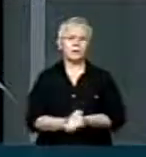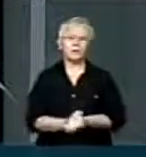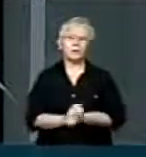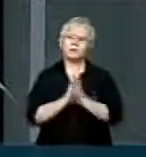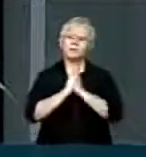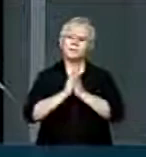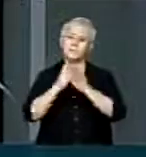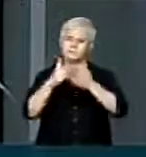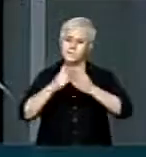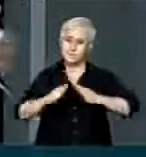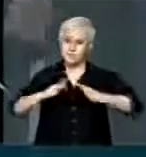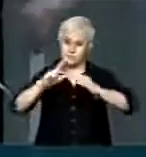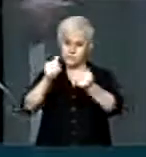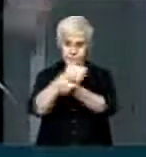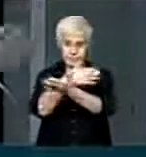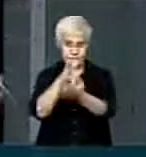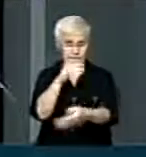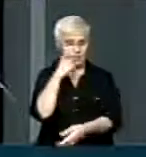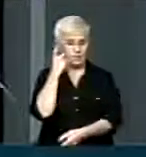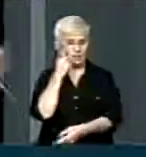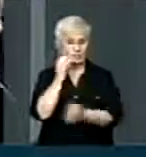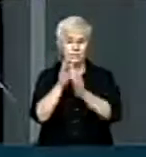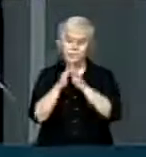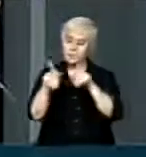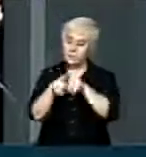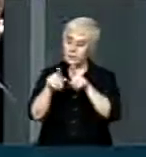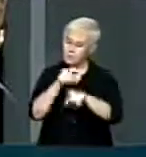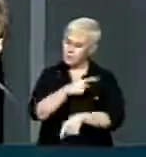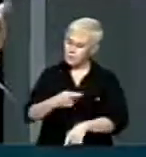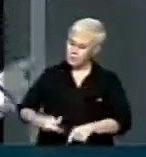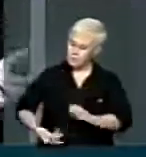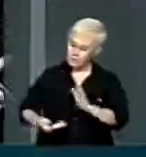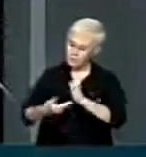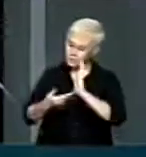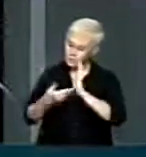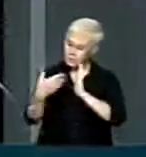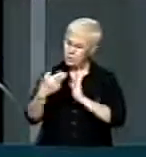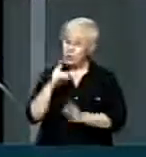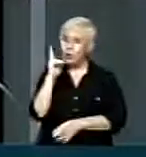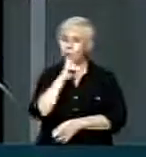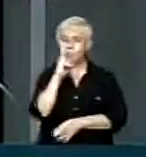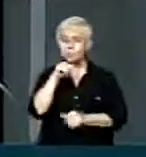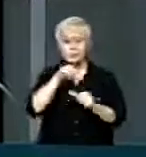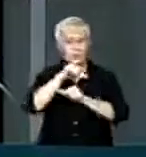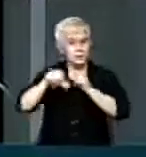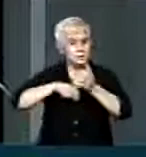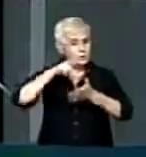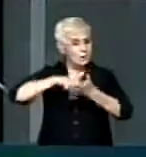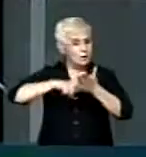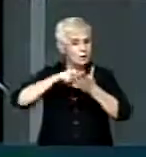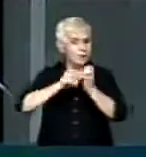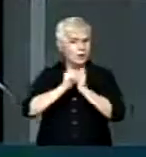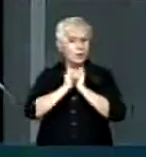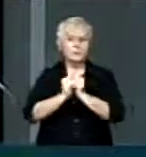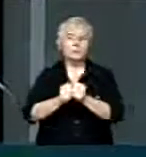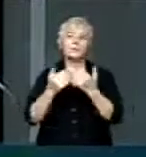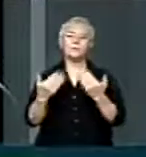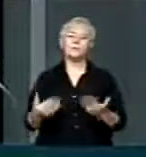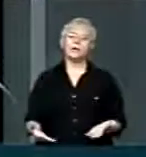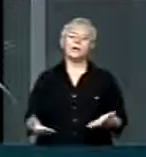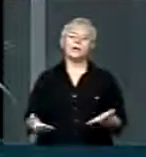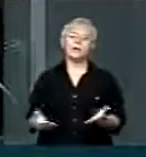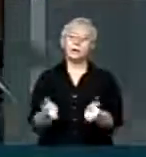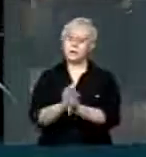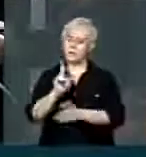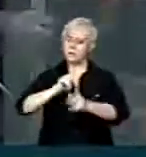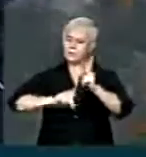pares, para que haja, ao senhor presidente dessa casa, que haja a urgência de uma reforma tributária para que o